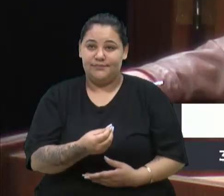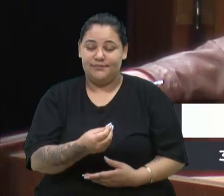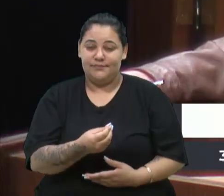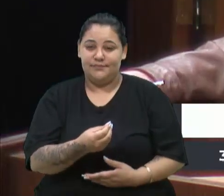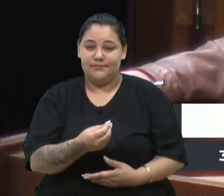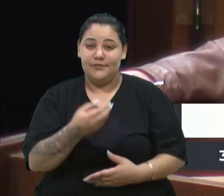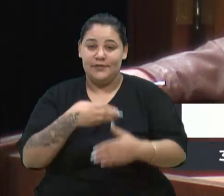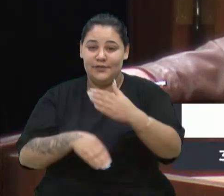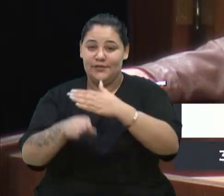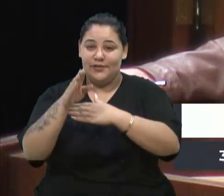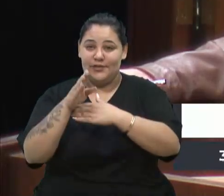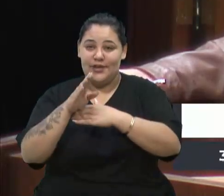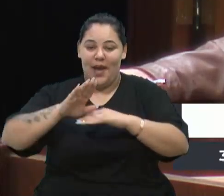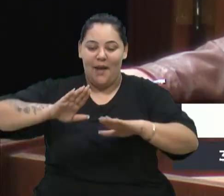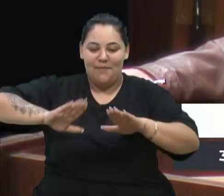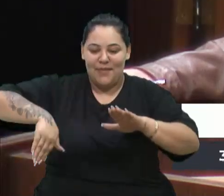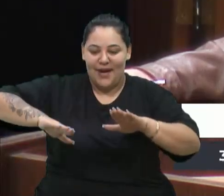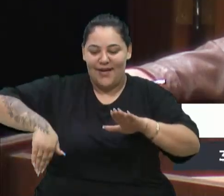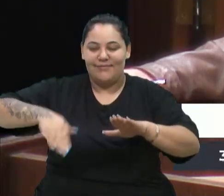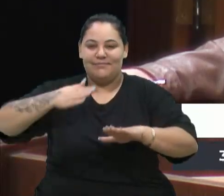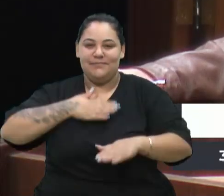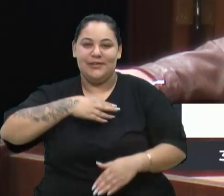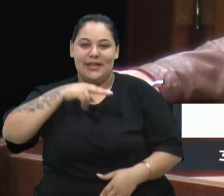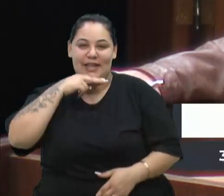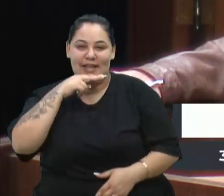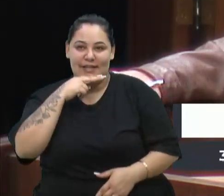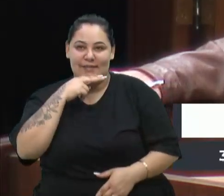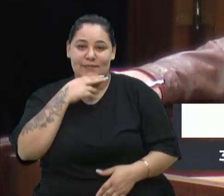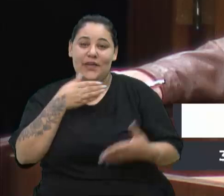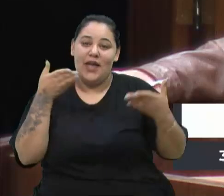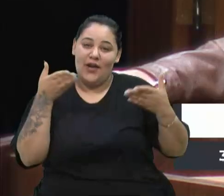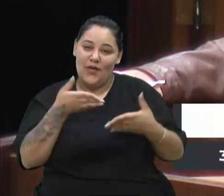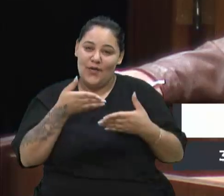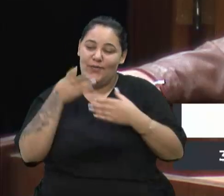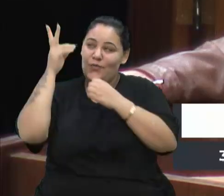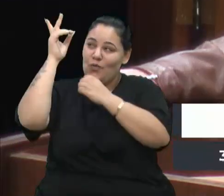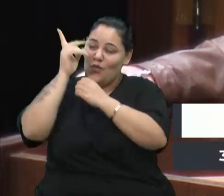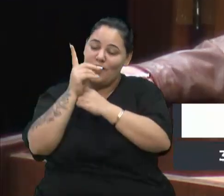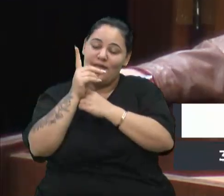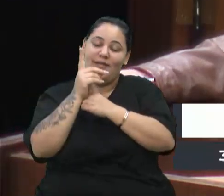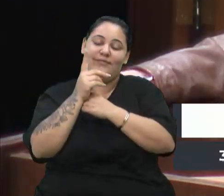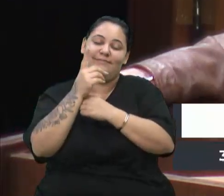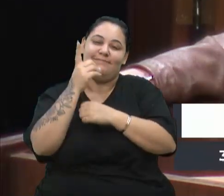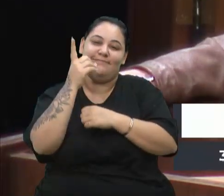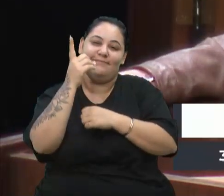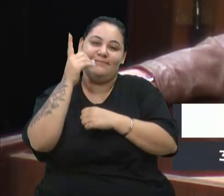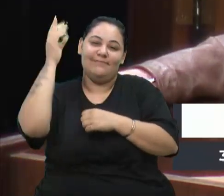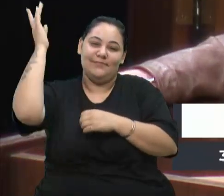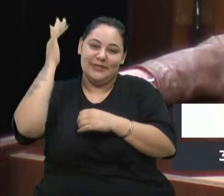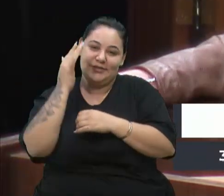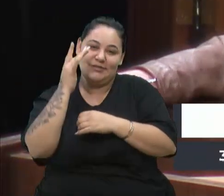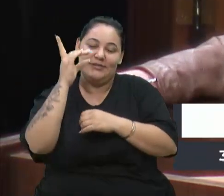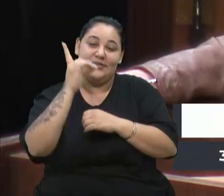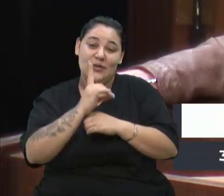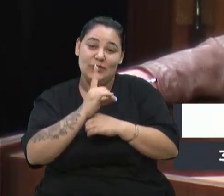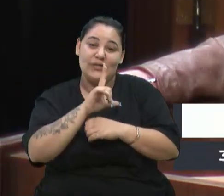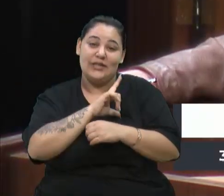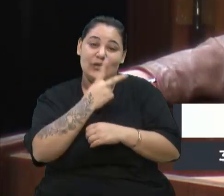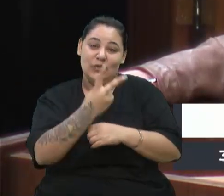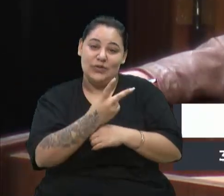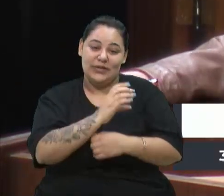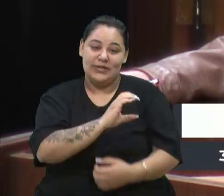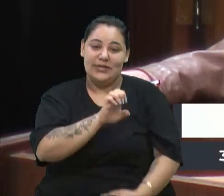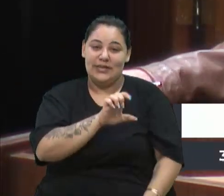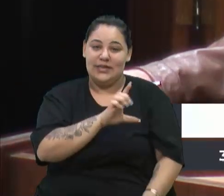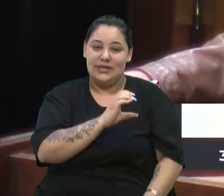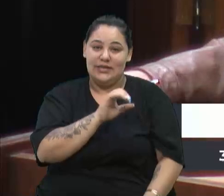praia com as minhas netas, que agora, com a graça de Deus, são 2, Cecília e agora chegou a